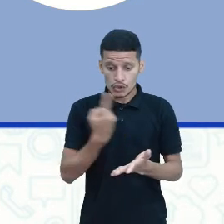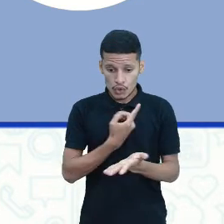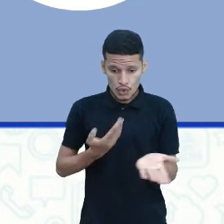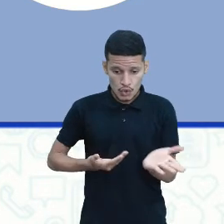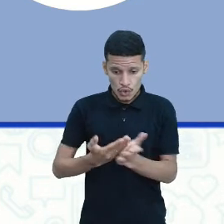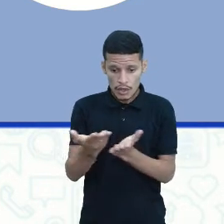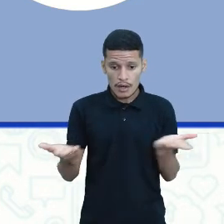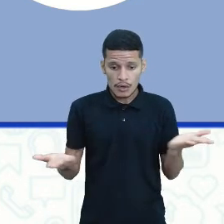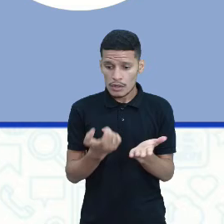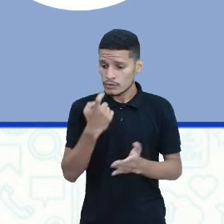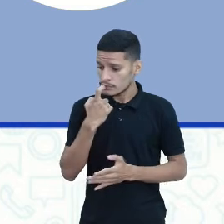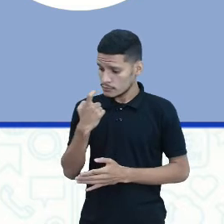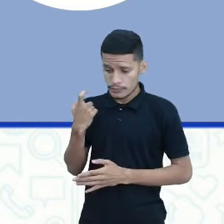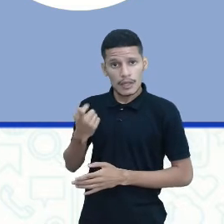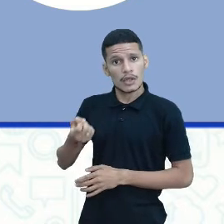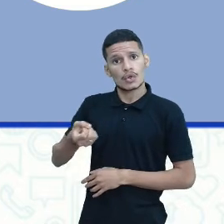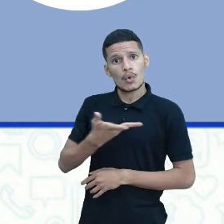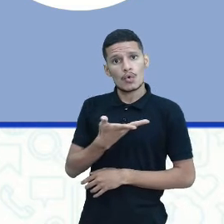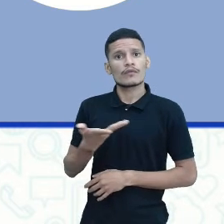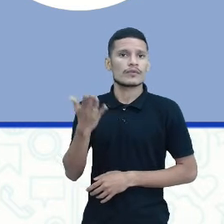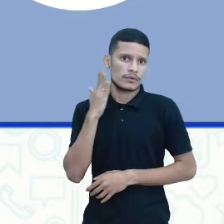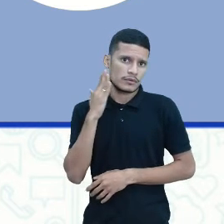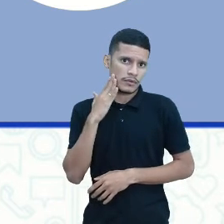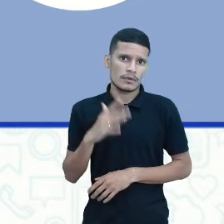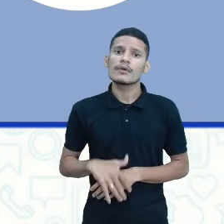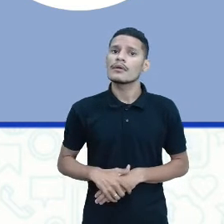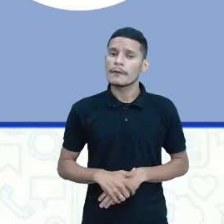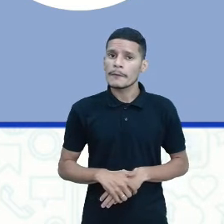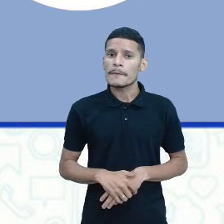que é relativamente novo, né?